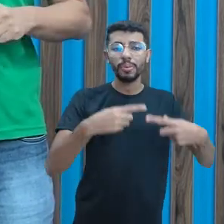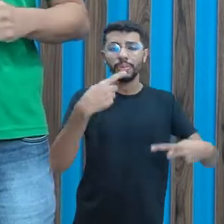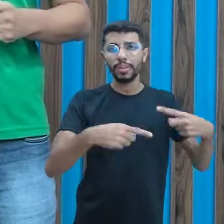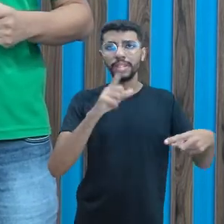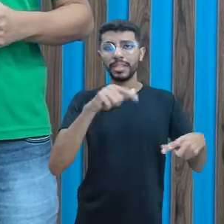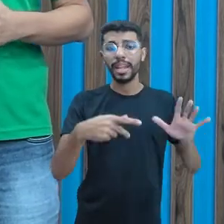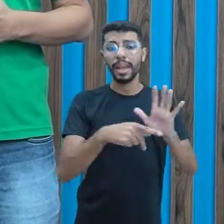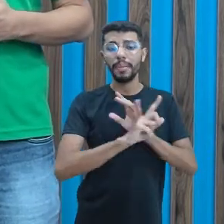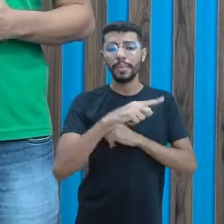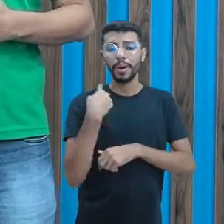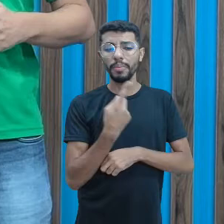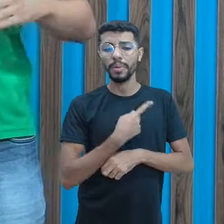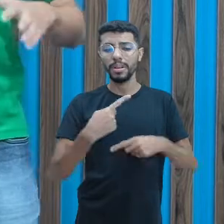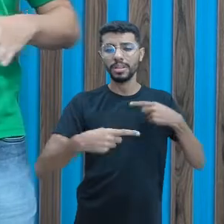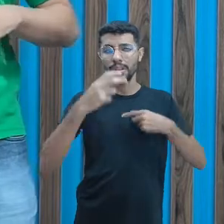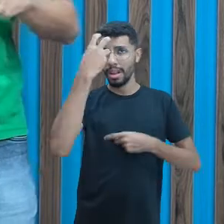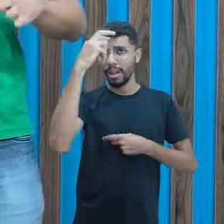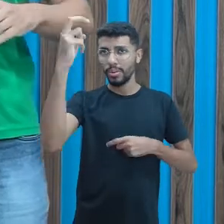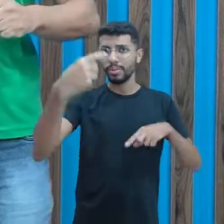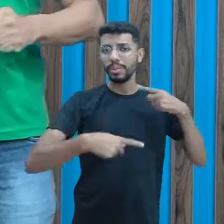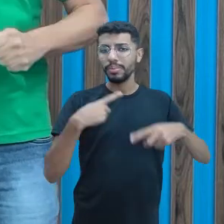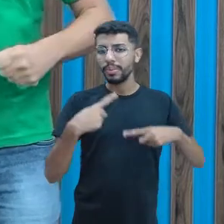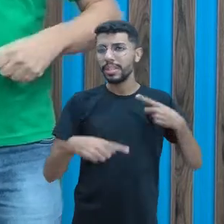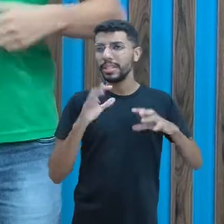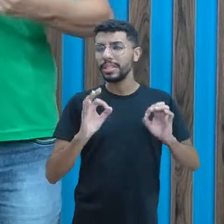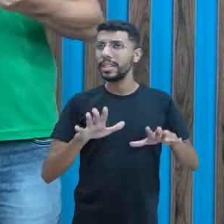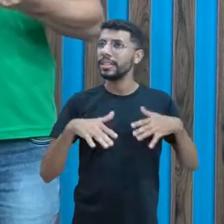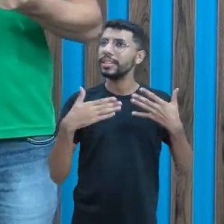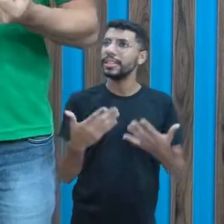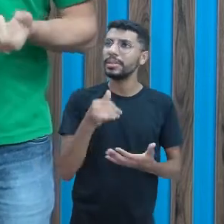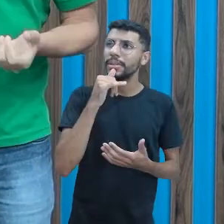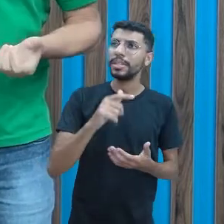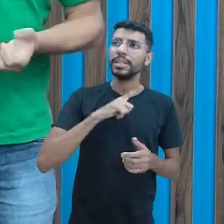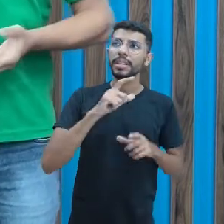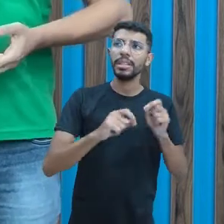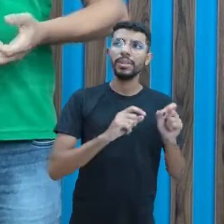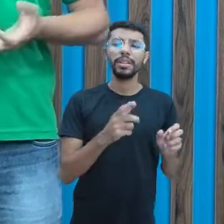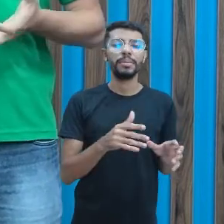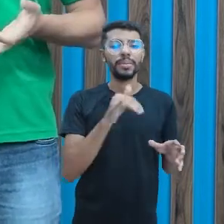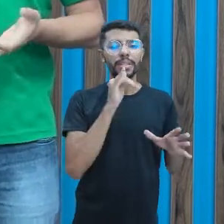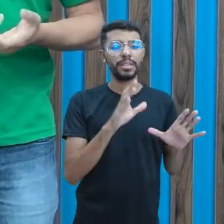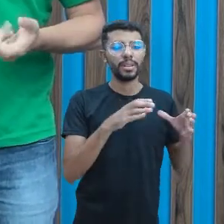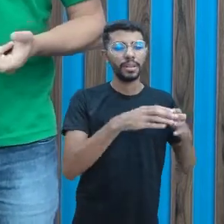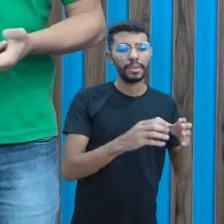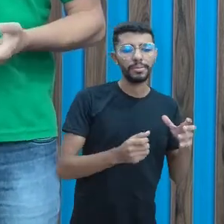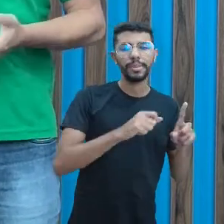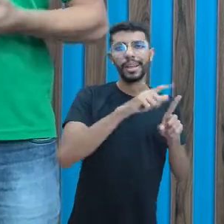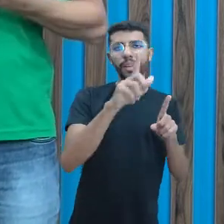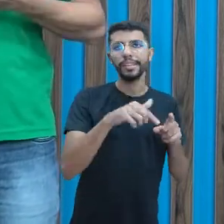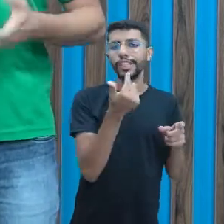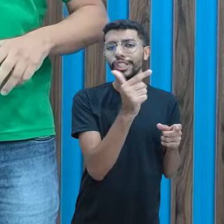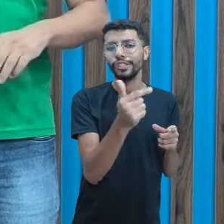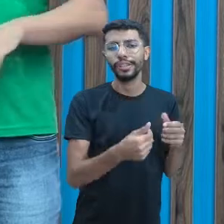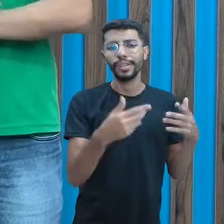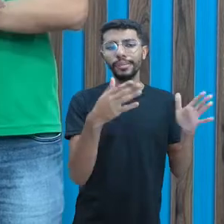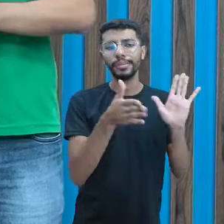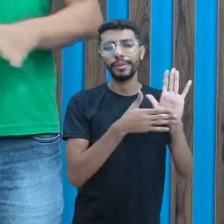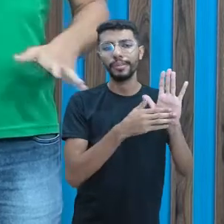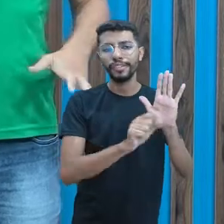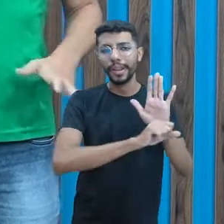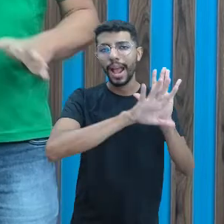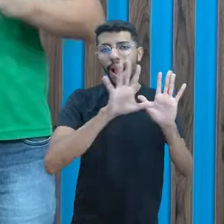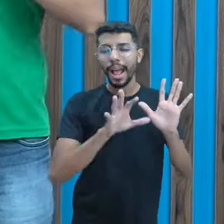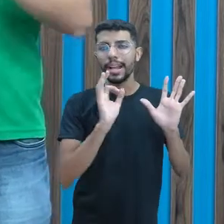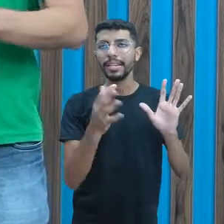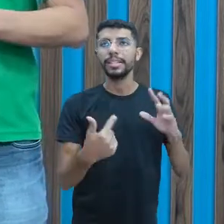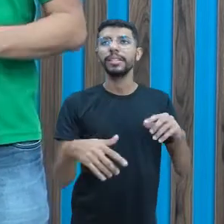da nossa cultura política. É bem verdade que a gente vê hoje que existem muitos partidos, são partidos de aluguéis, que não tem uma proposta política muito clara, que está, né,